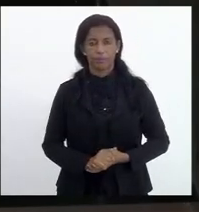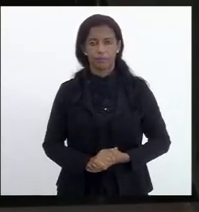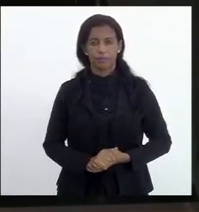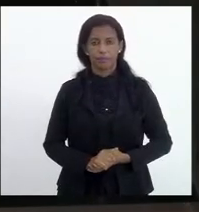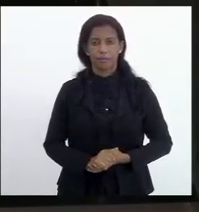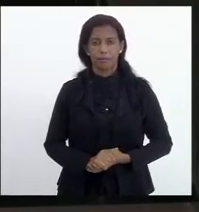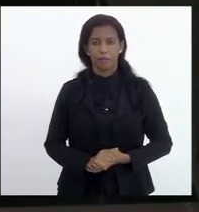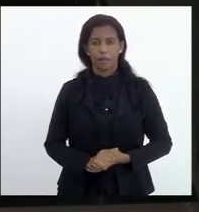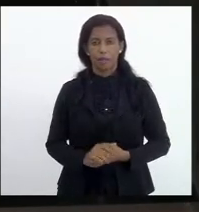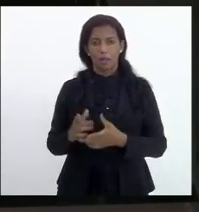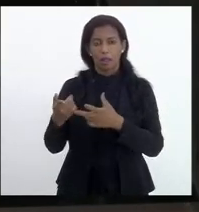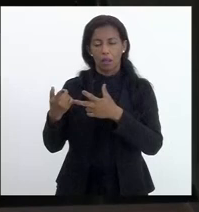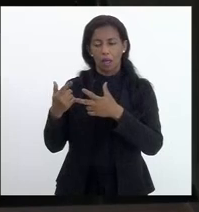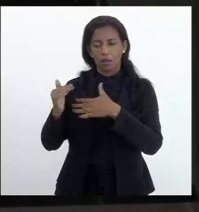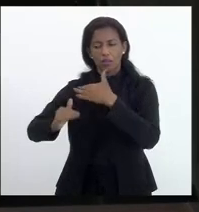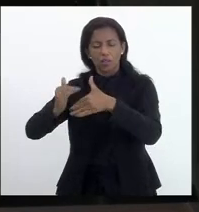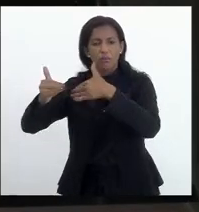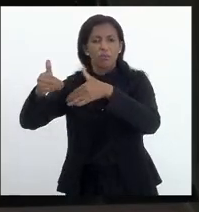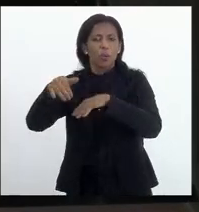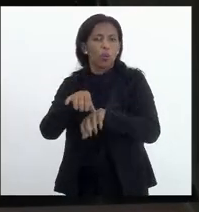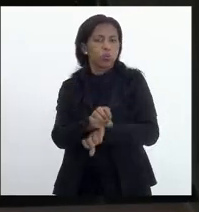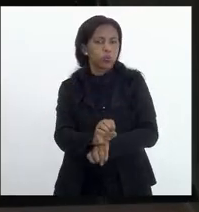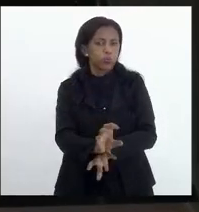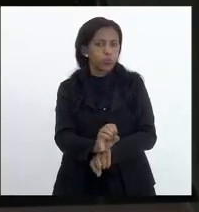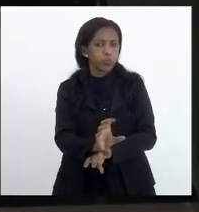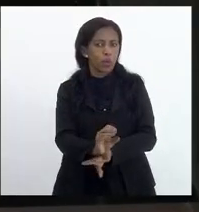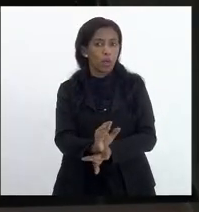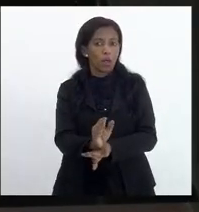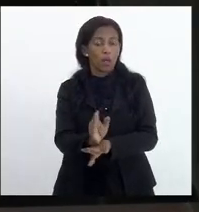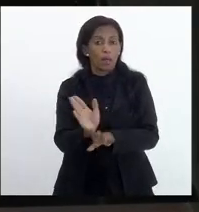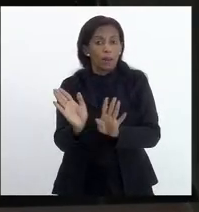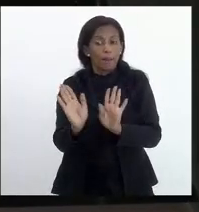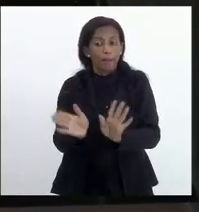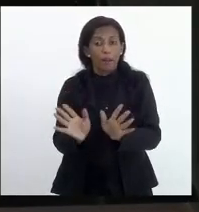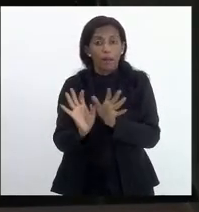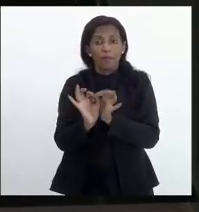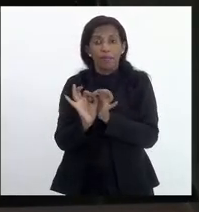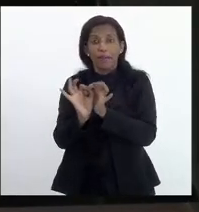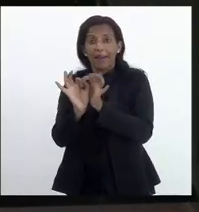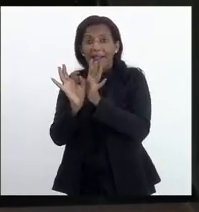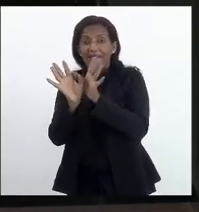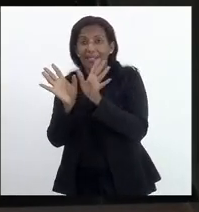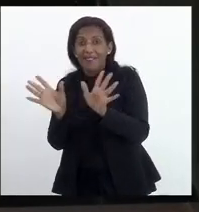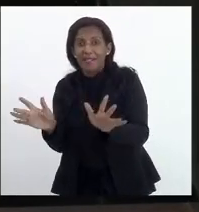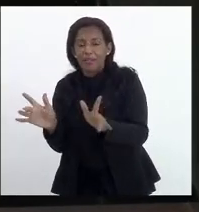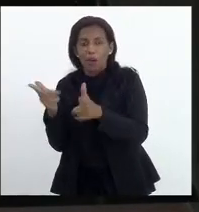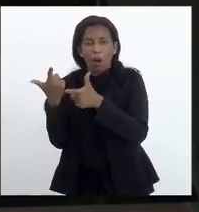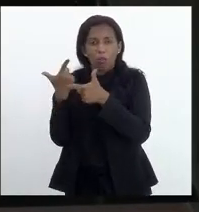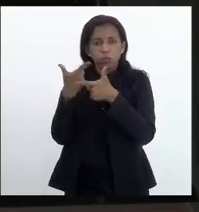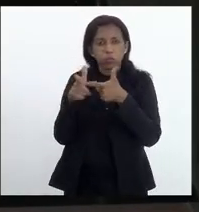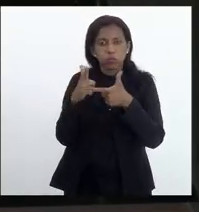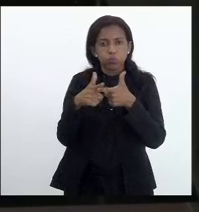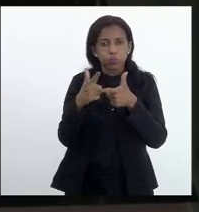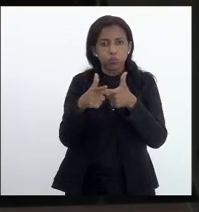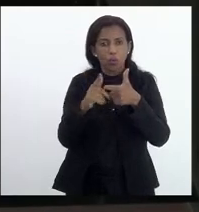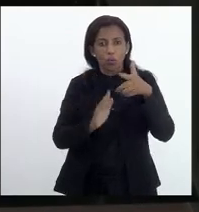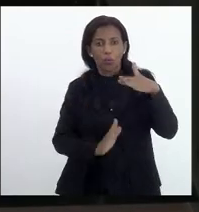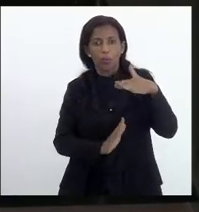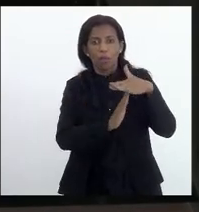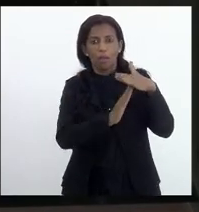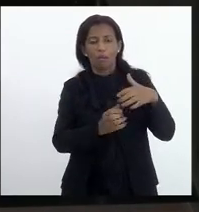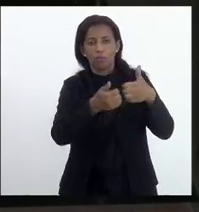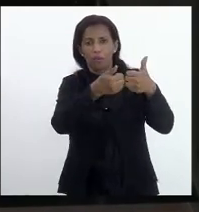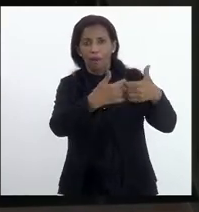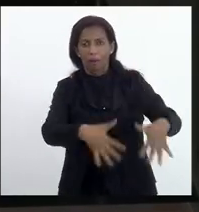da manutenção e desenvolvimento de ensino para ficar livre da guilhotina do teto de